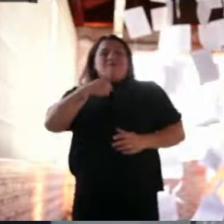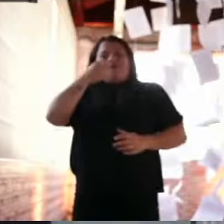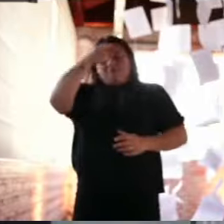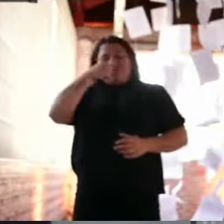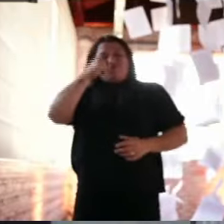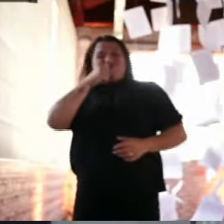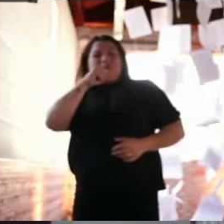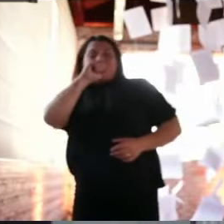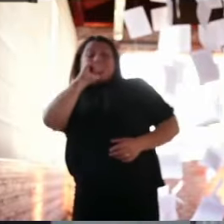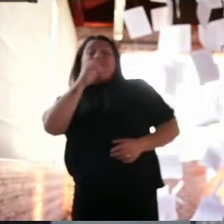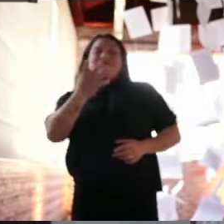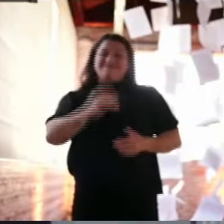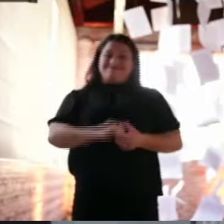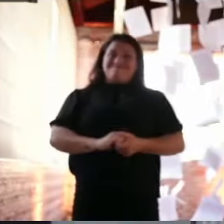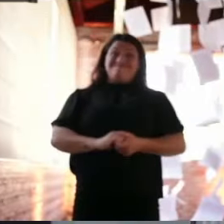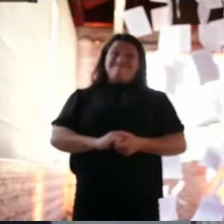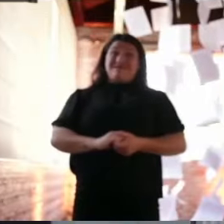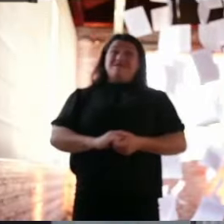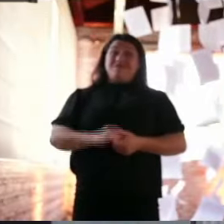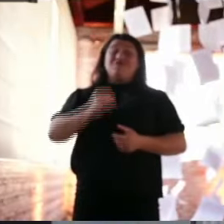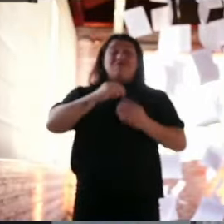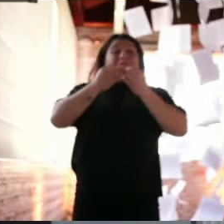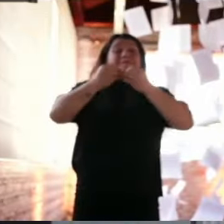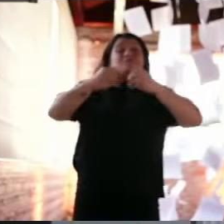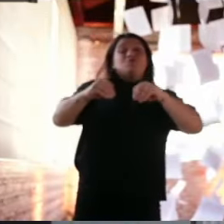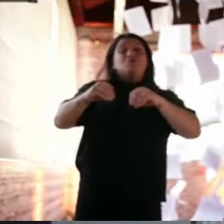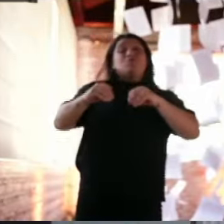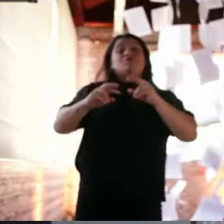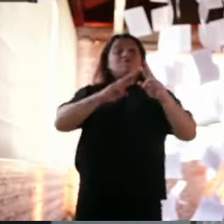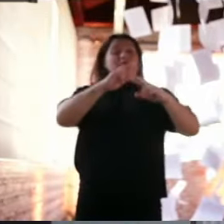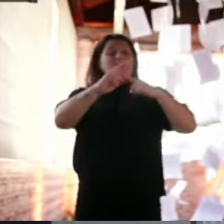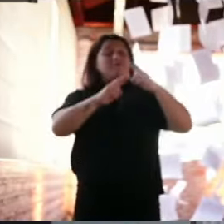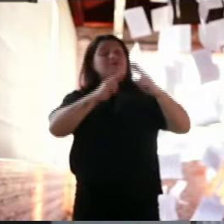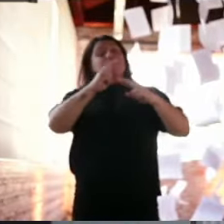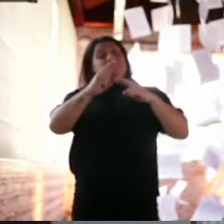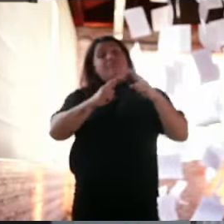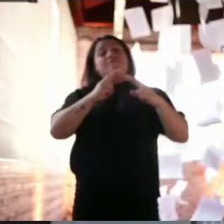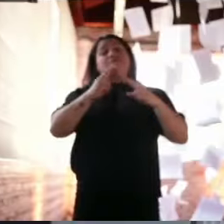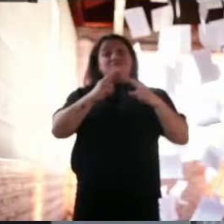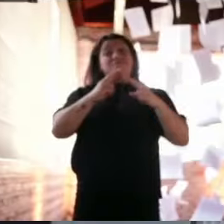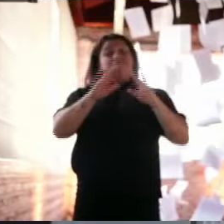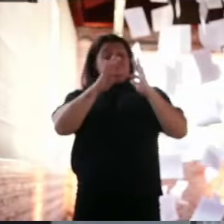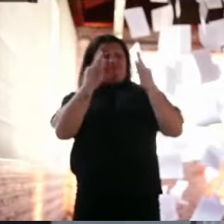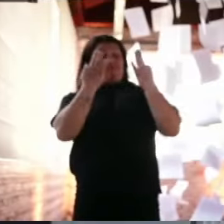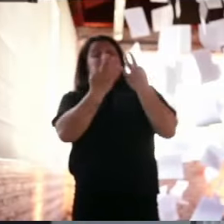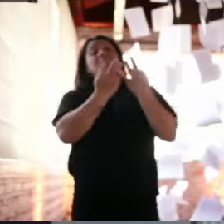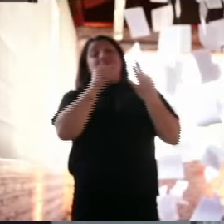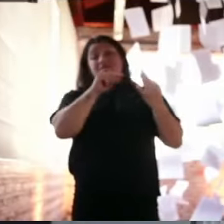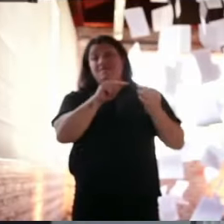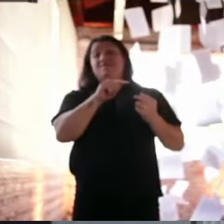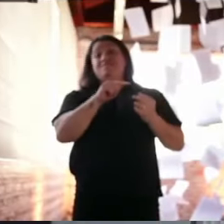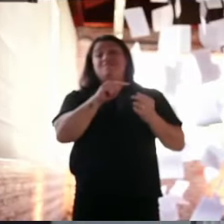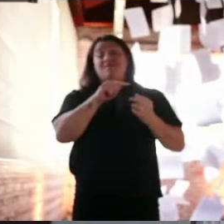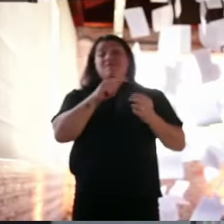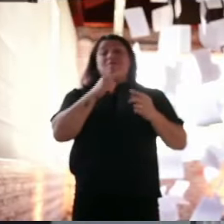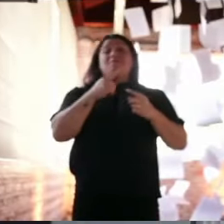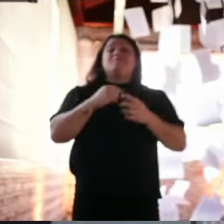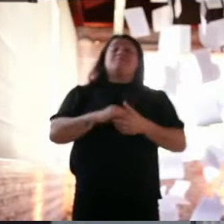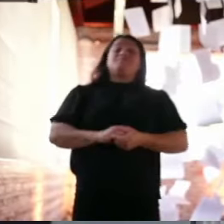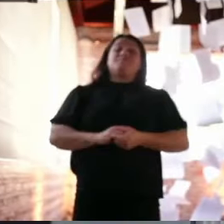ele tá nos prejudicando e prejudicando as relações familiares tá prejudicando a